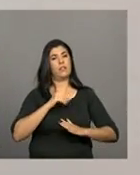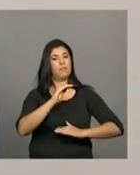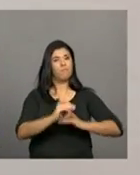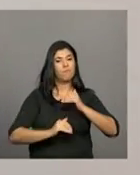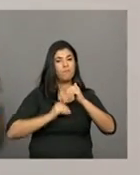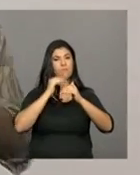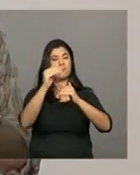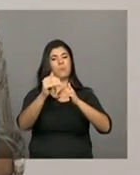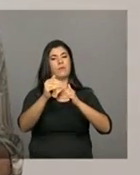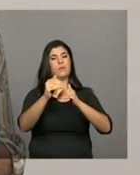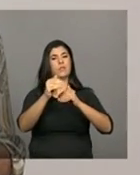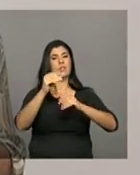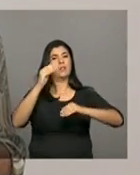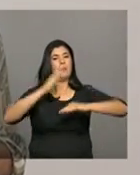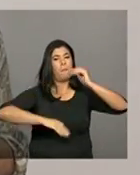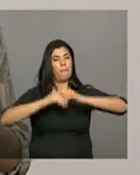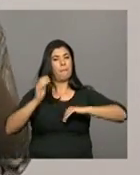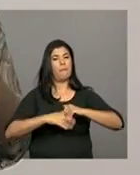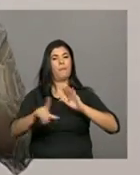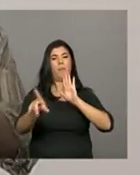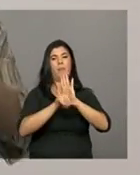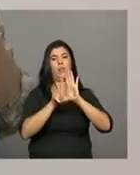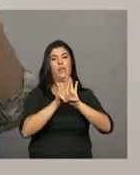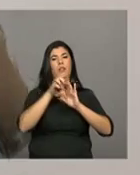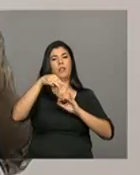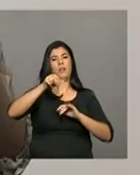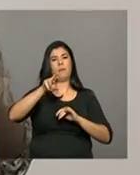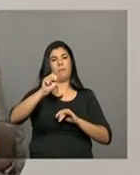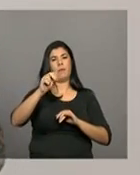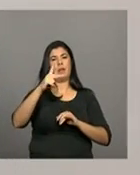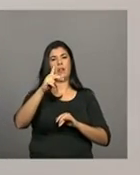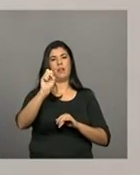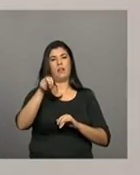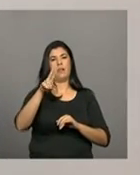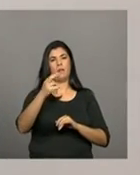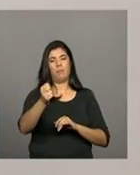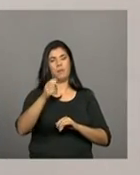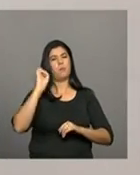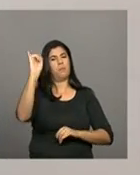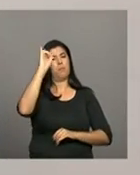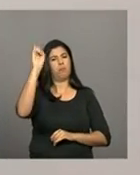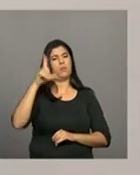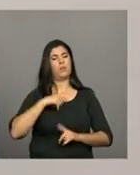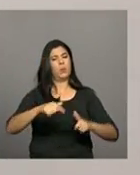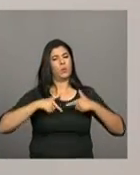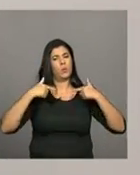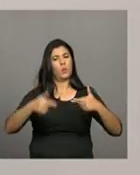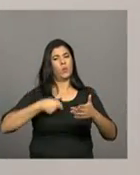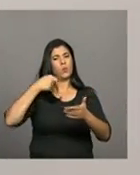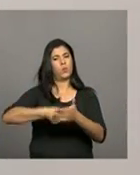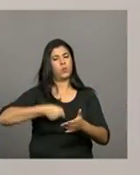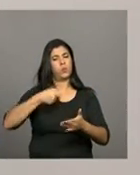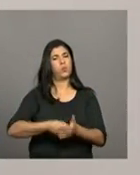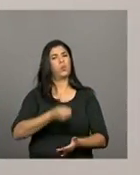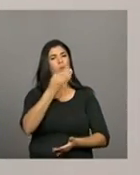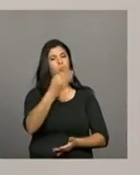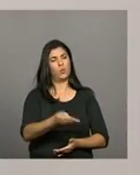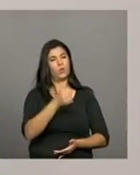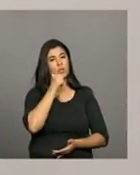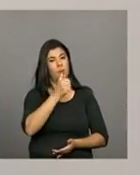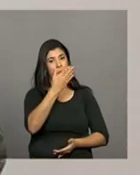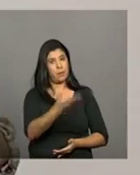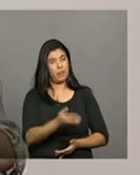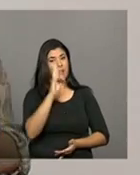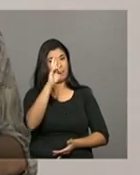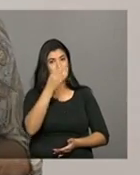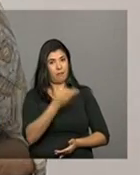da Lei Maria da Penha, por isso a importância da luta da Maria da Penha. Aqui, hoje,